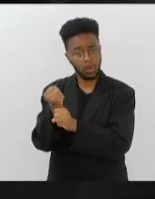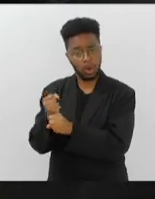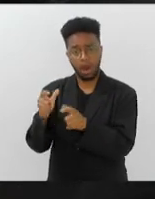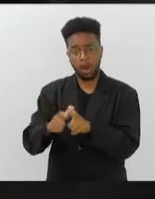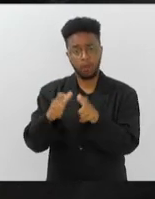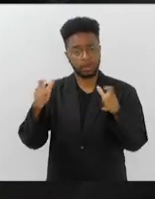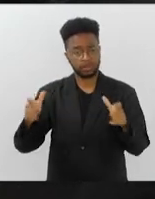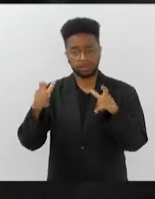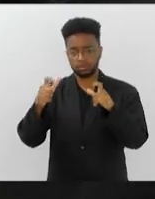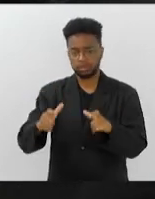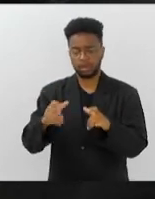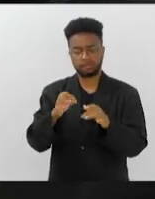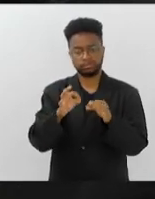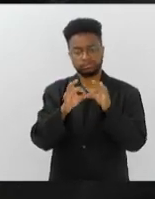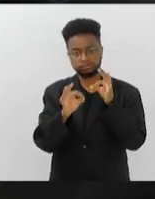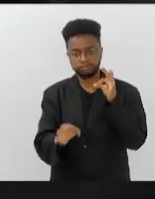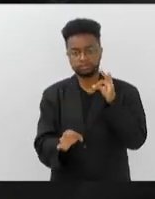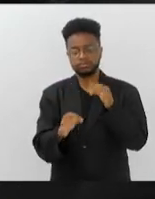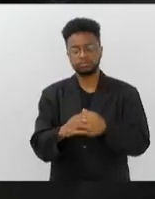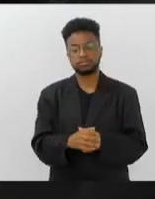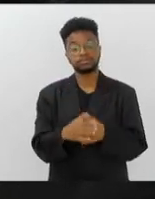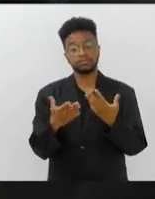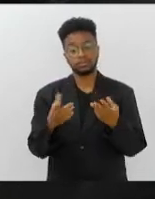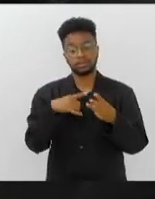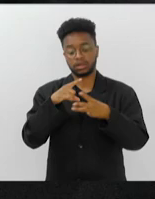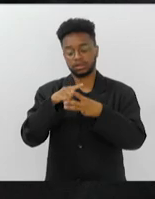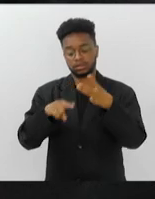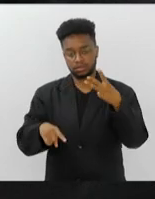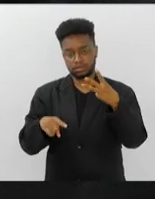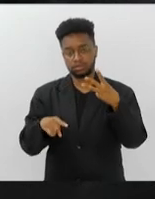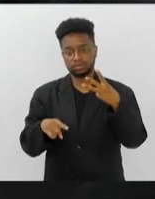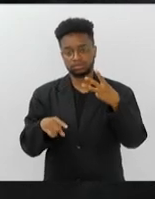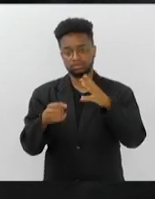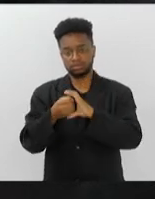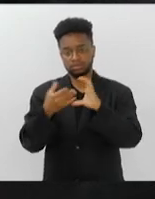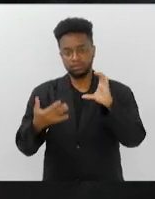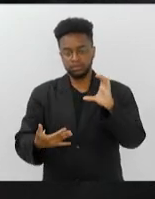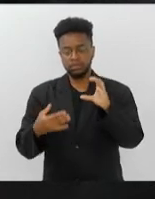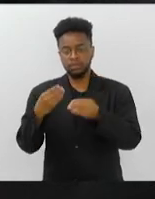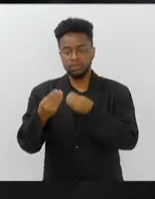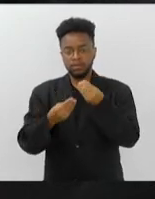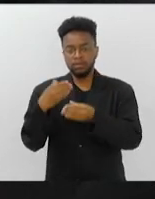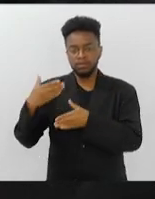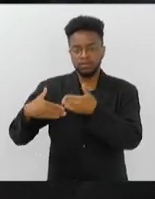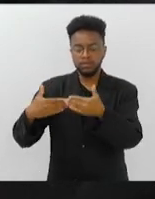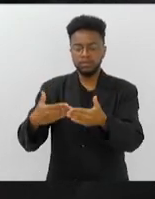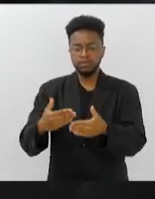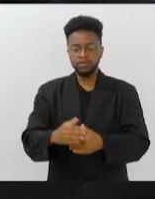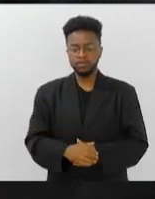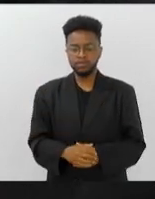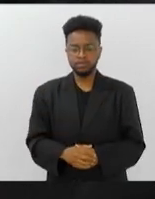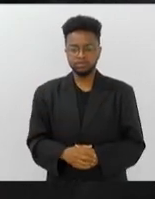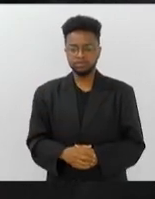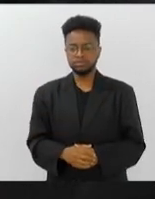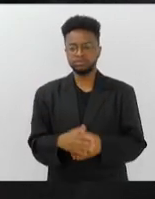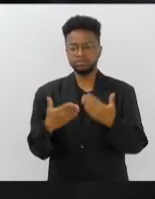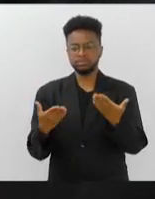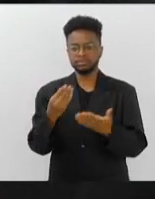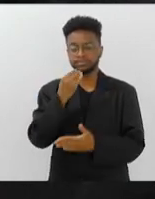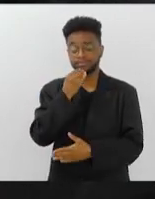ampliação, etc., etc. Então, são três vertentes de procedimento, né? E é